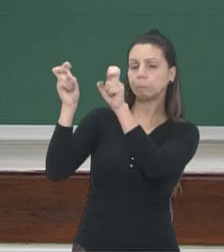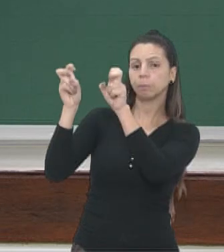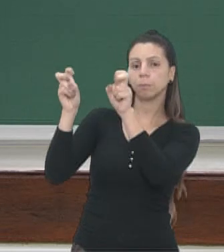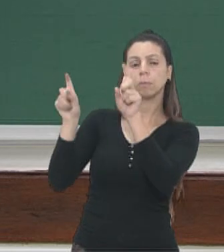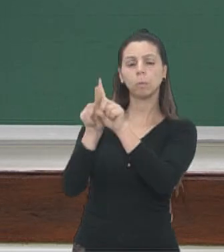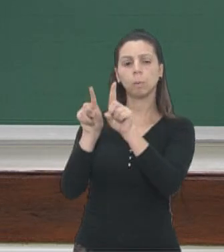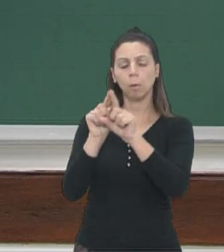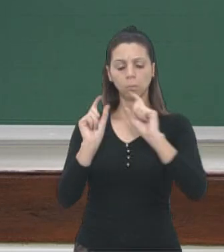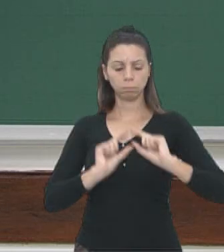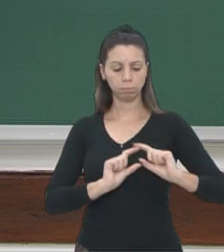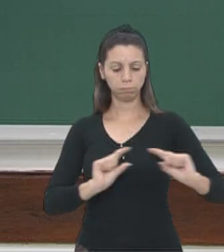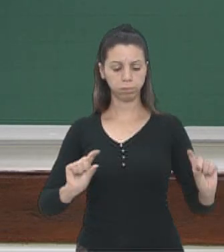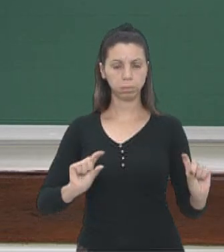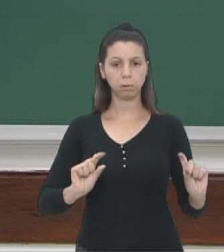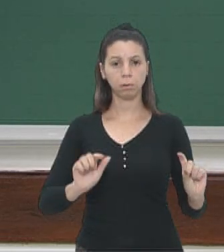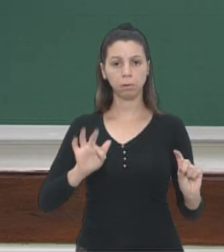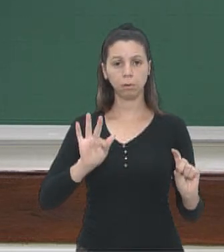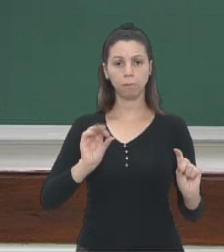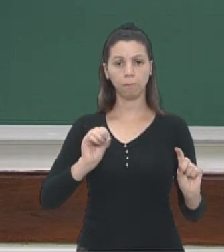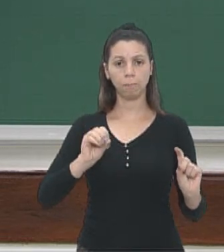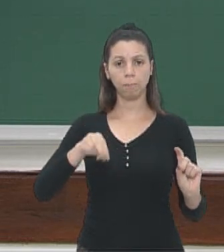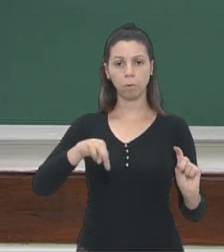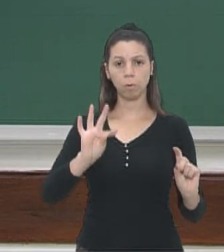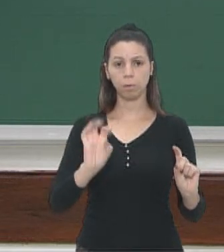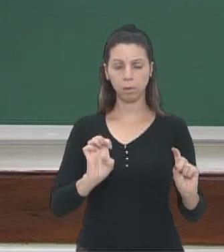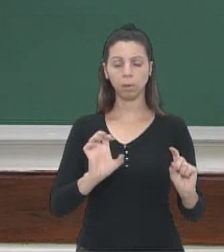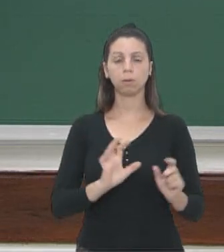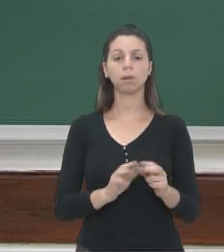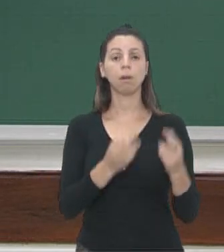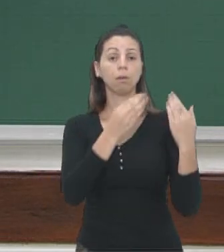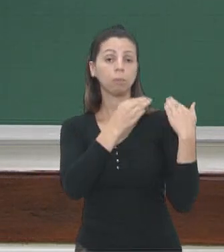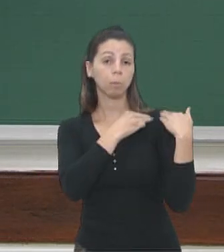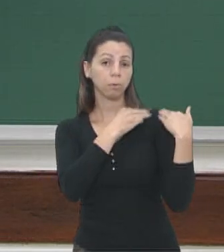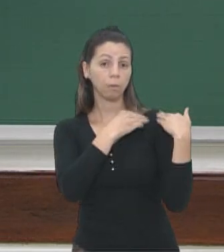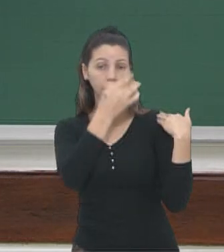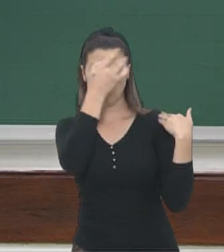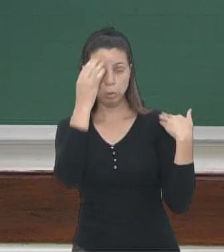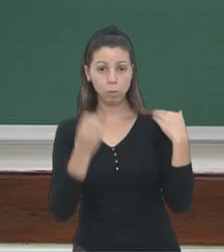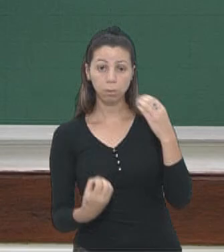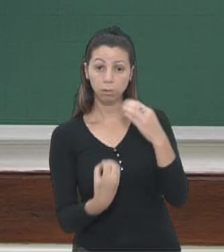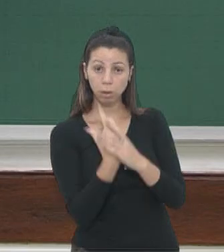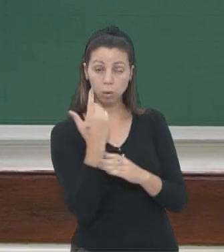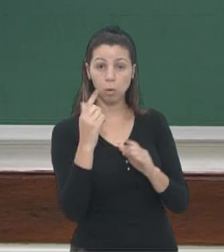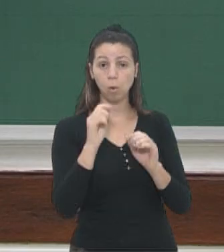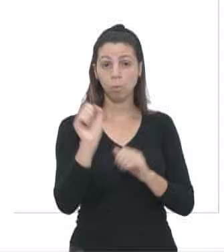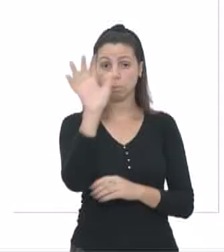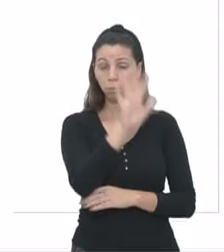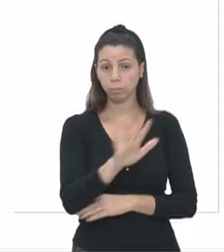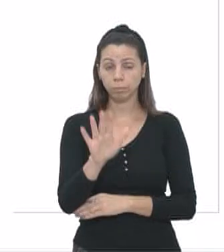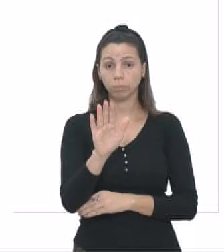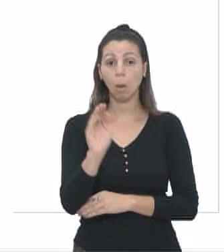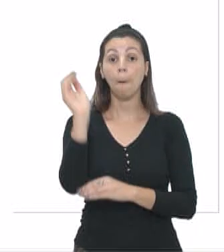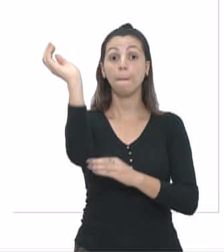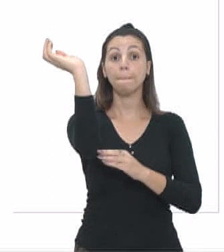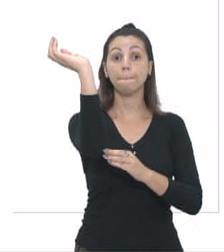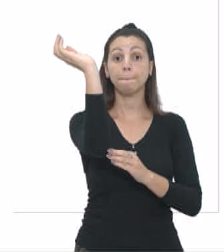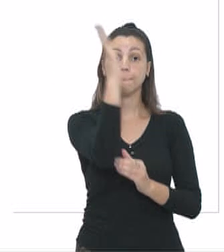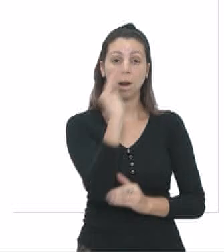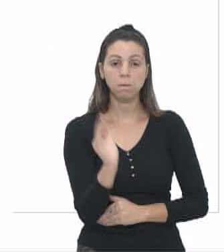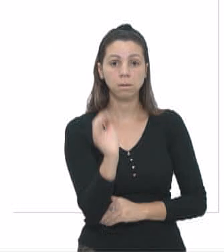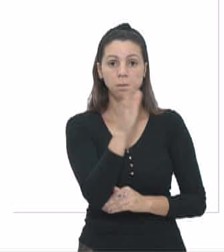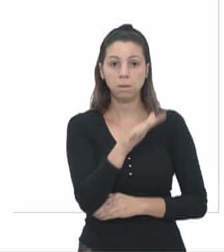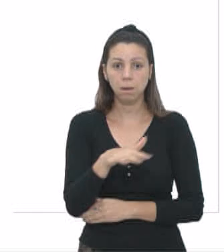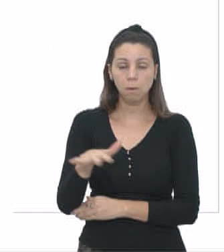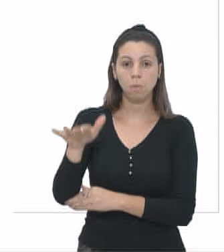que indica o responsável pela produção desse mapa. Olhando esse mapa que você está vendo na tela, Brasil Rodovias, você já